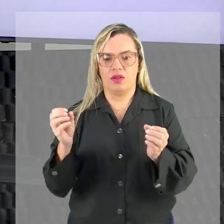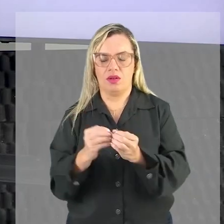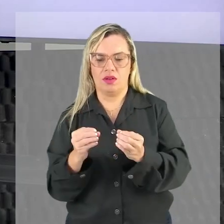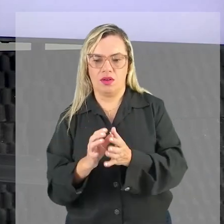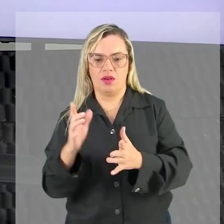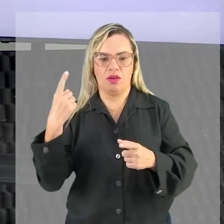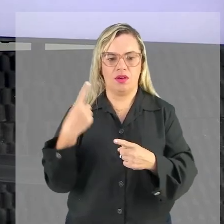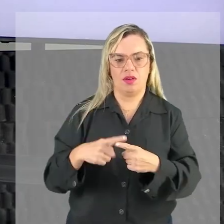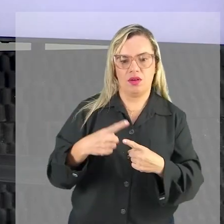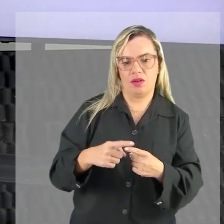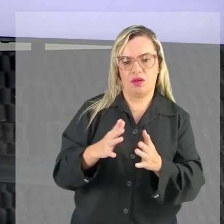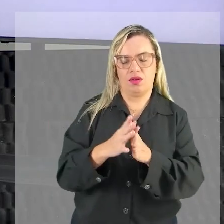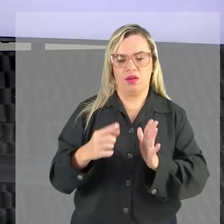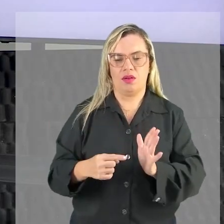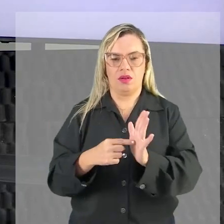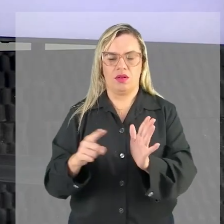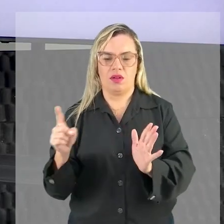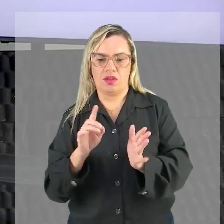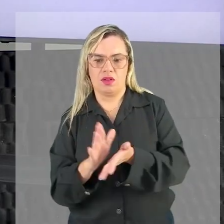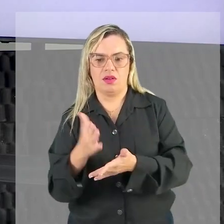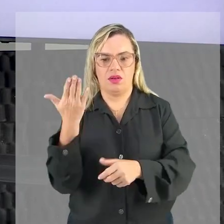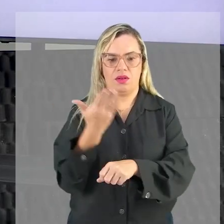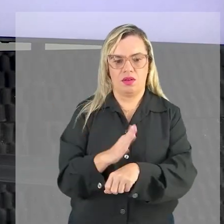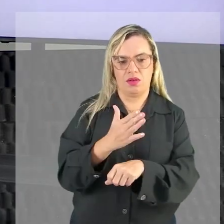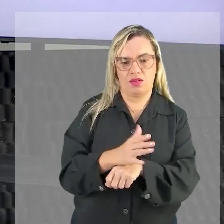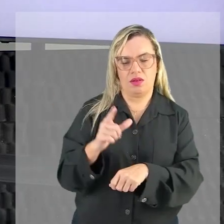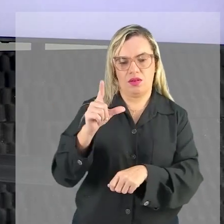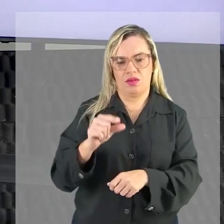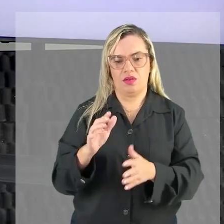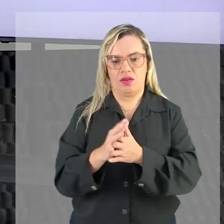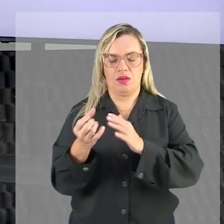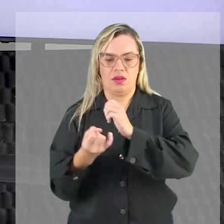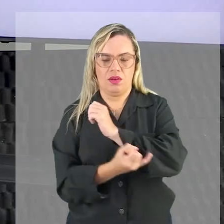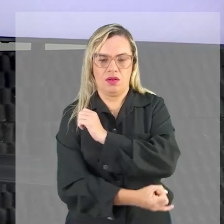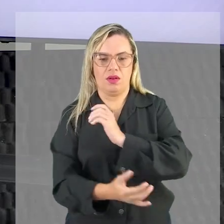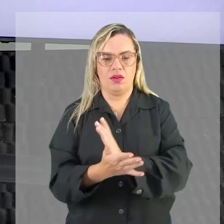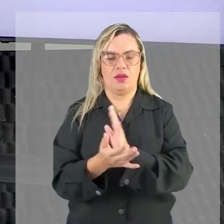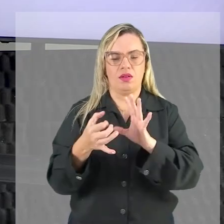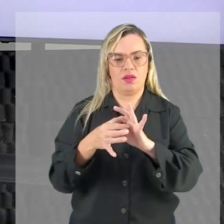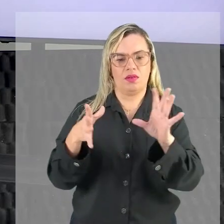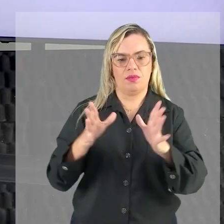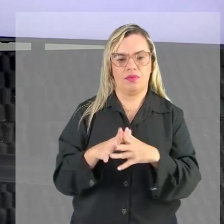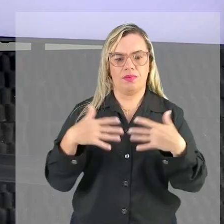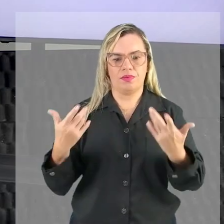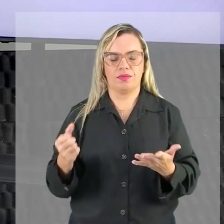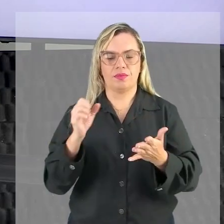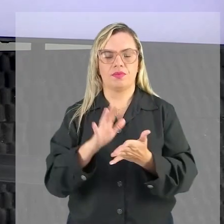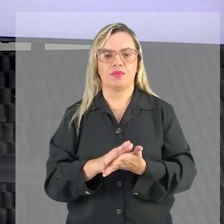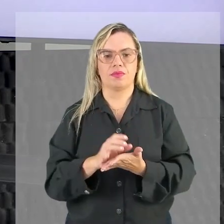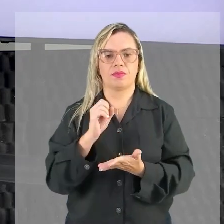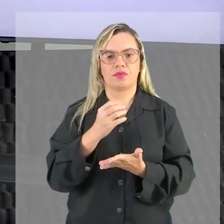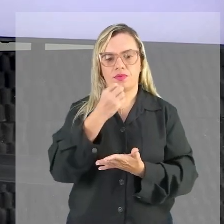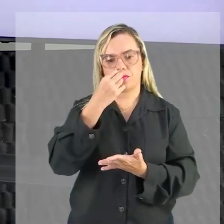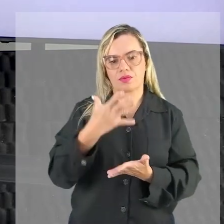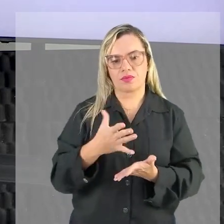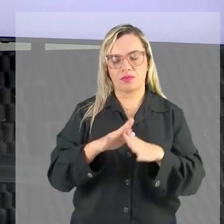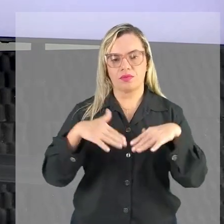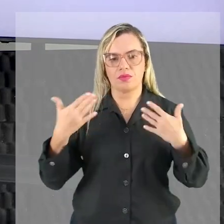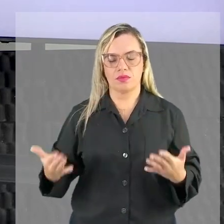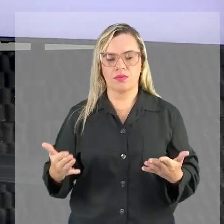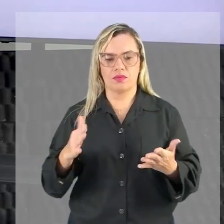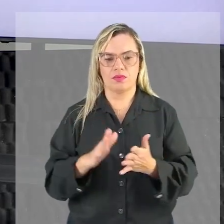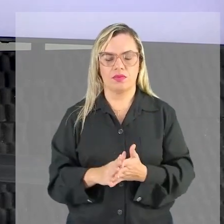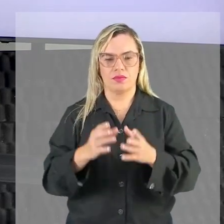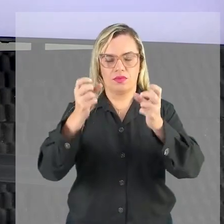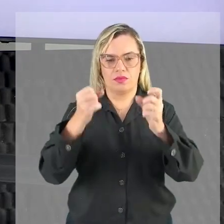prática estaria menos associada à estrutura disponível. Tá bom? Então, o texto